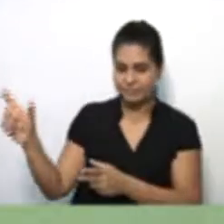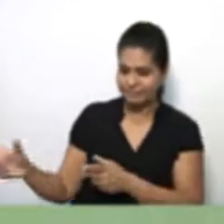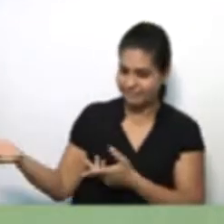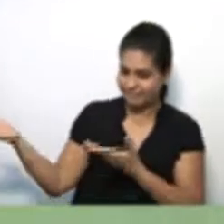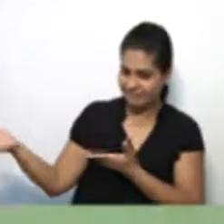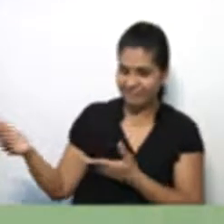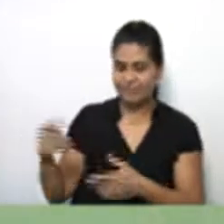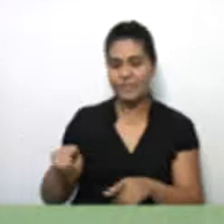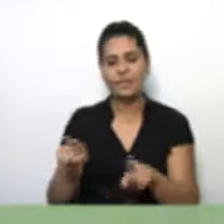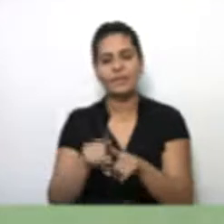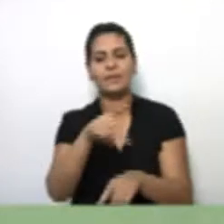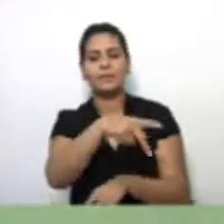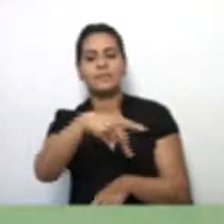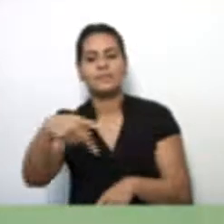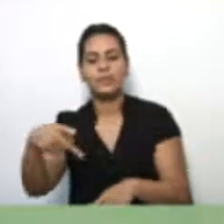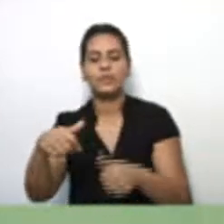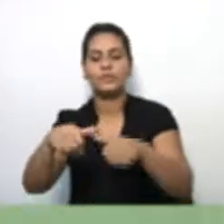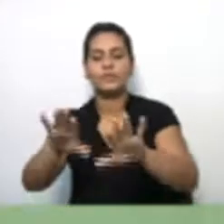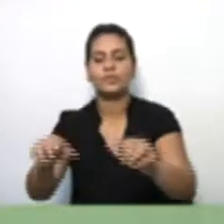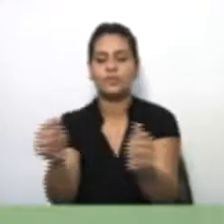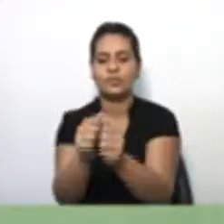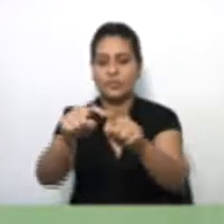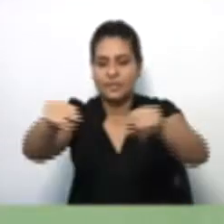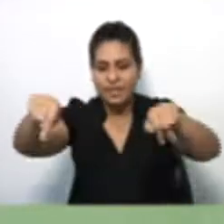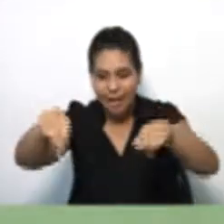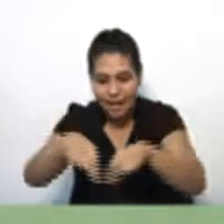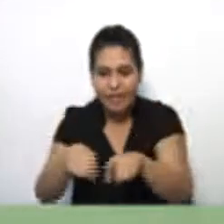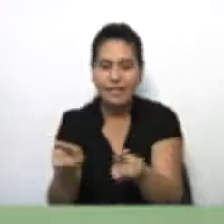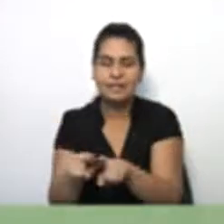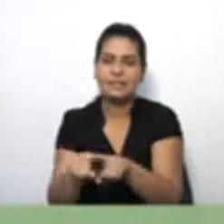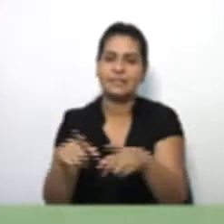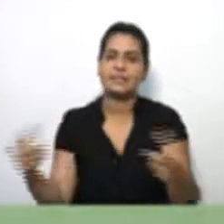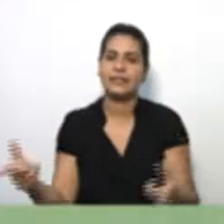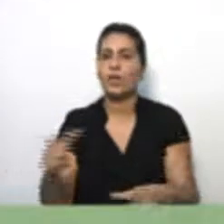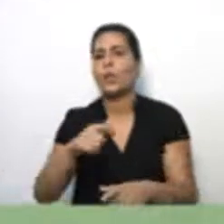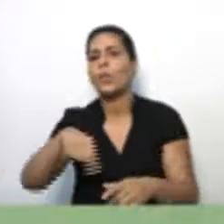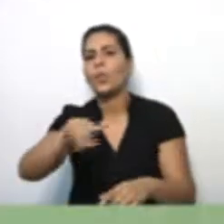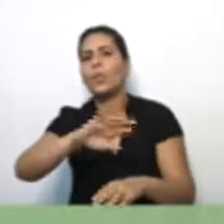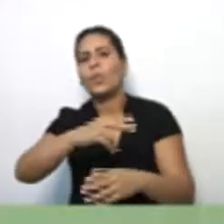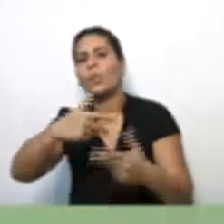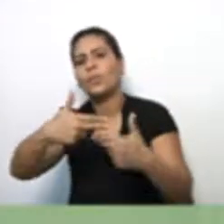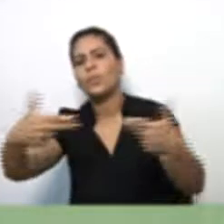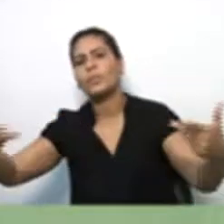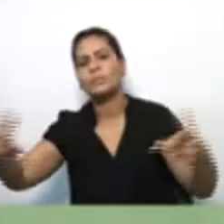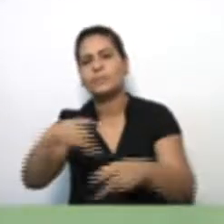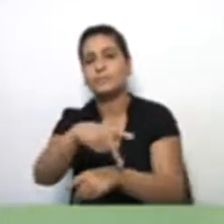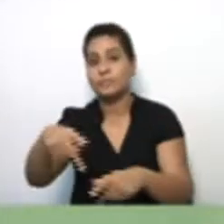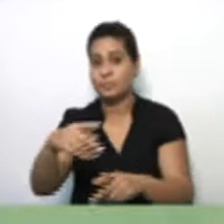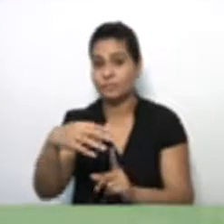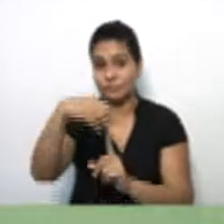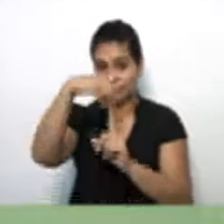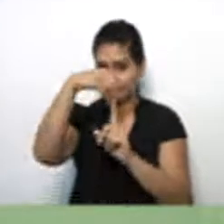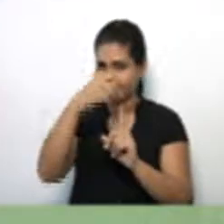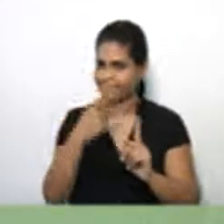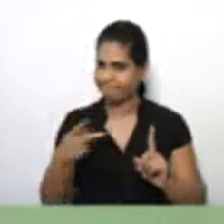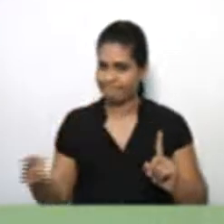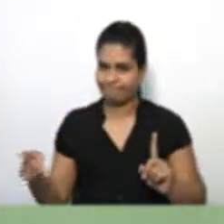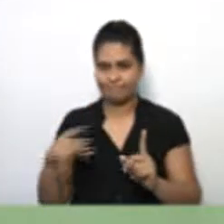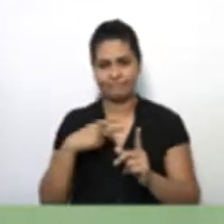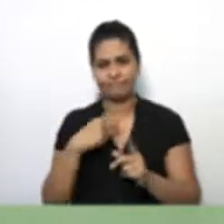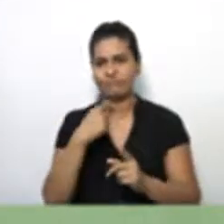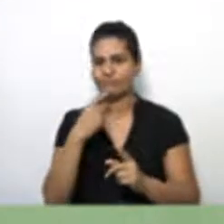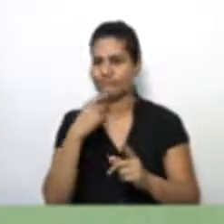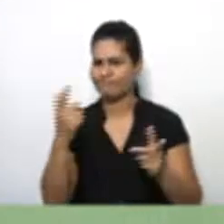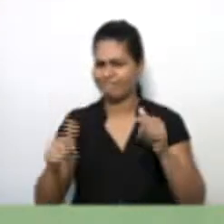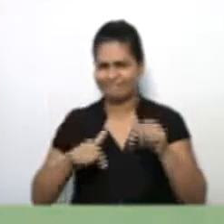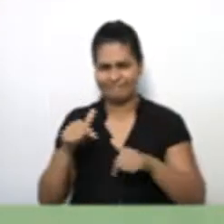não é verdade? Professor presencial que está aí com você, todos os outros professores. É lógico, somente nós como pessoas